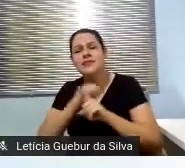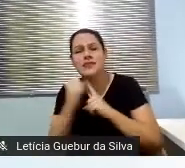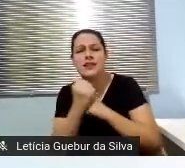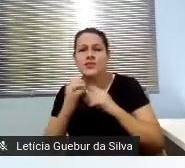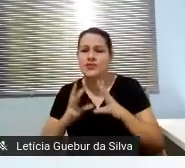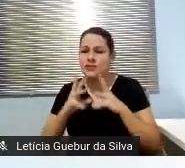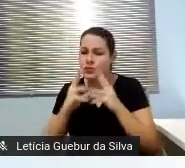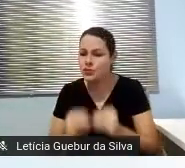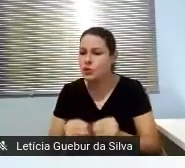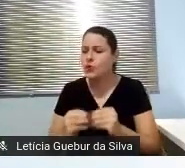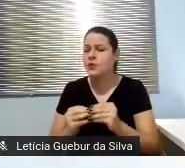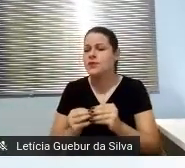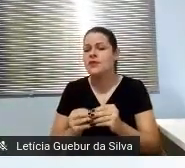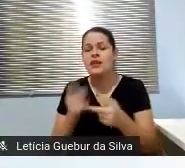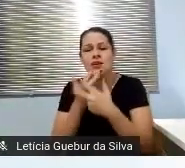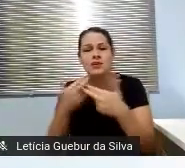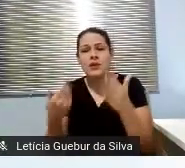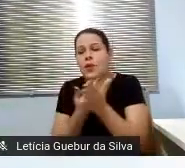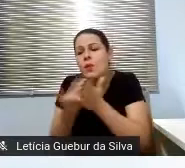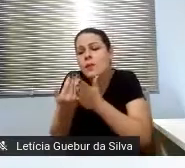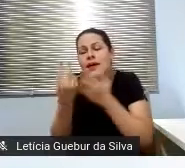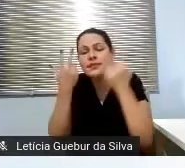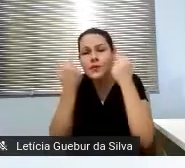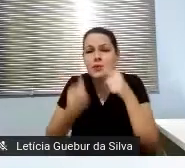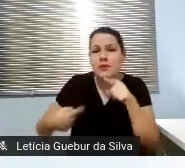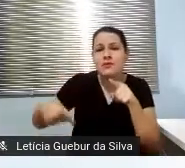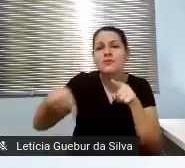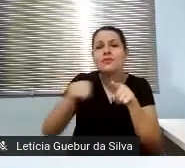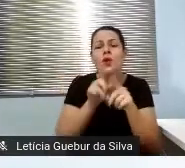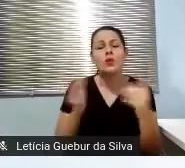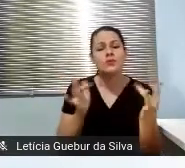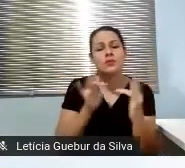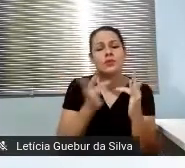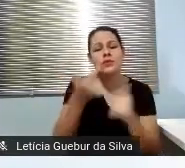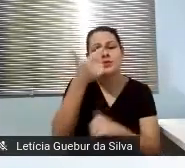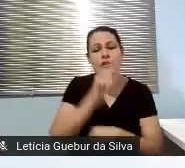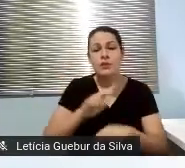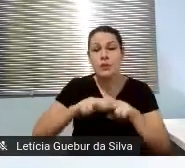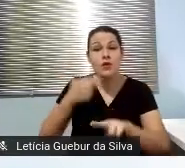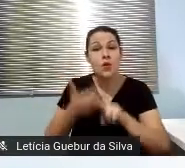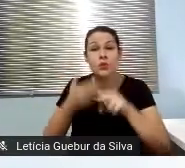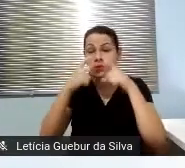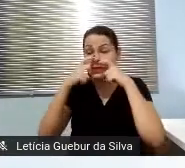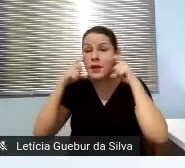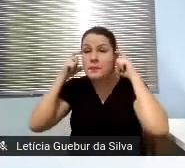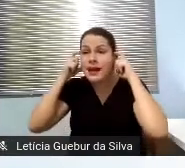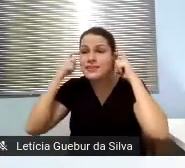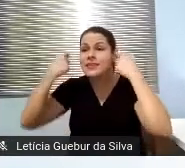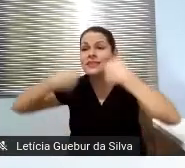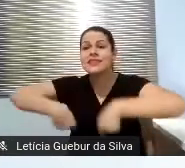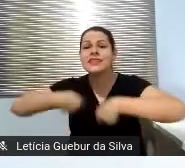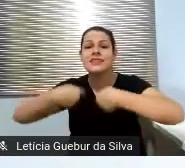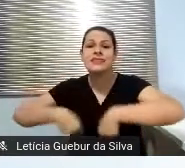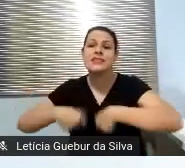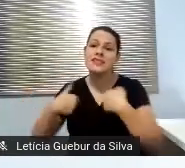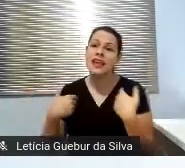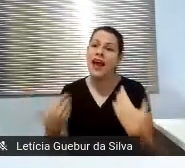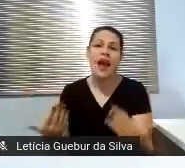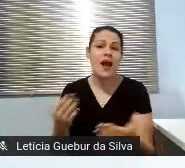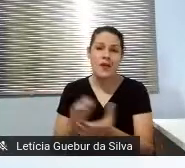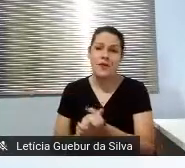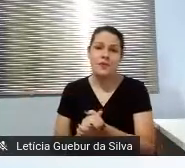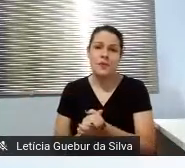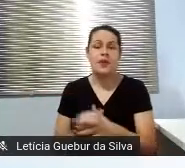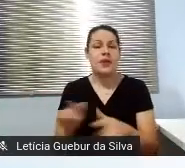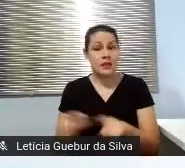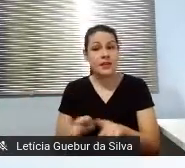atividades começam a retomar. Então, o uso da máscara talvez seria um dos fatores essenciais para tentar É, evitar isso. E é. aí parte de